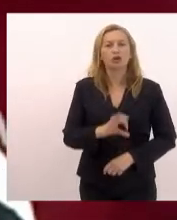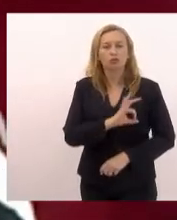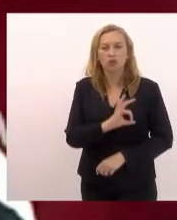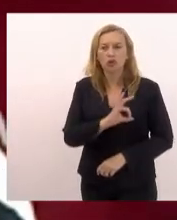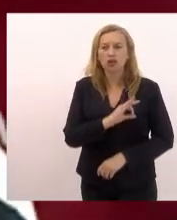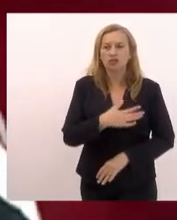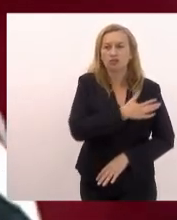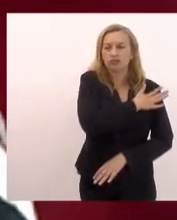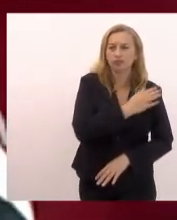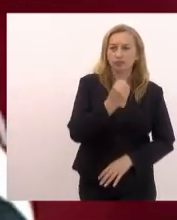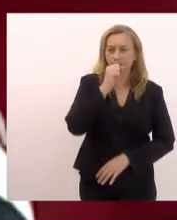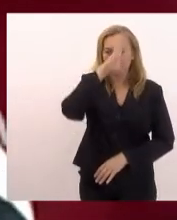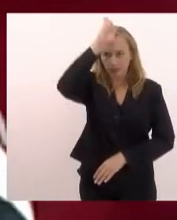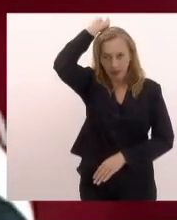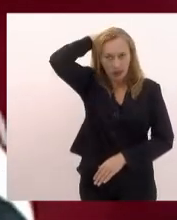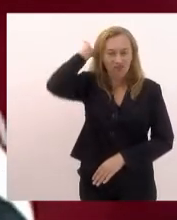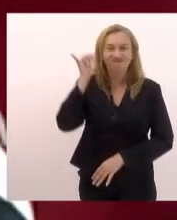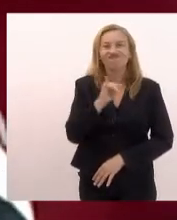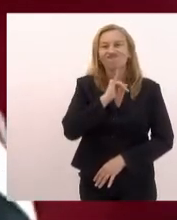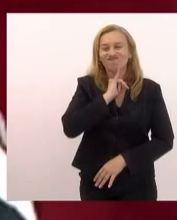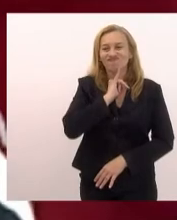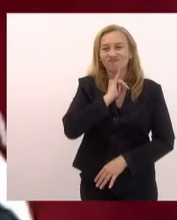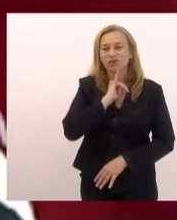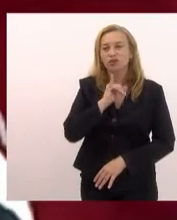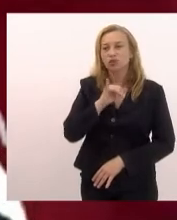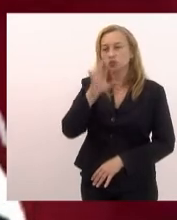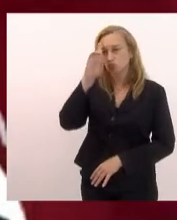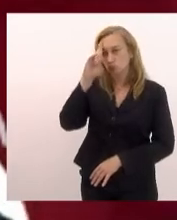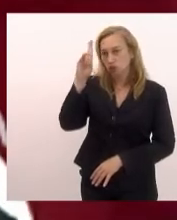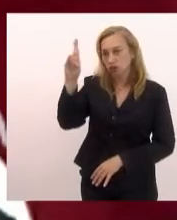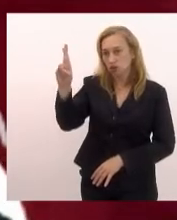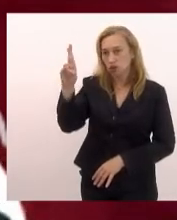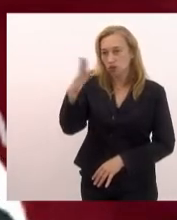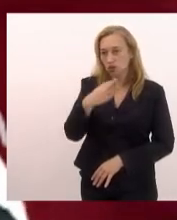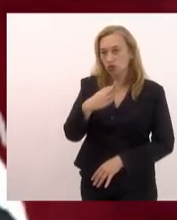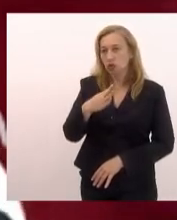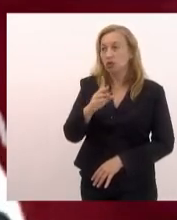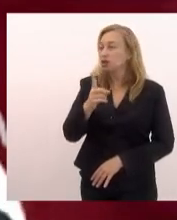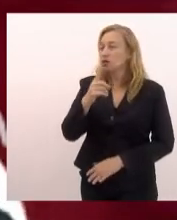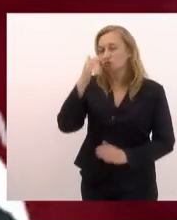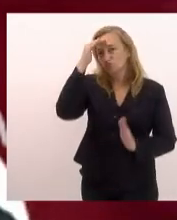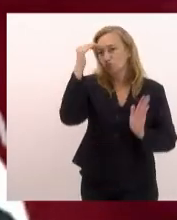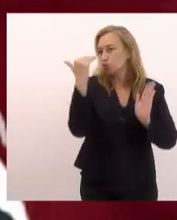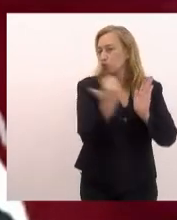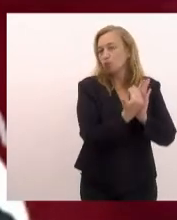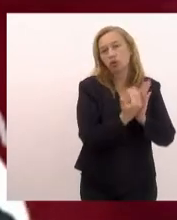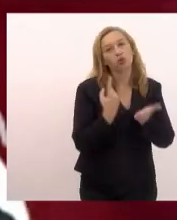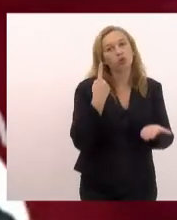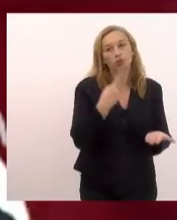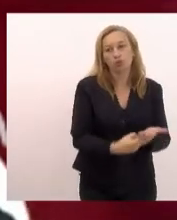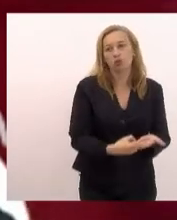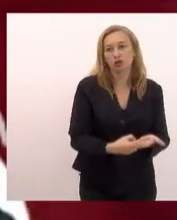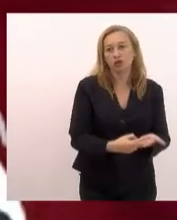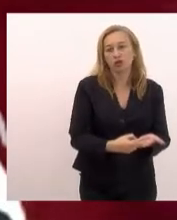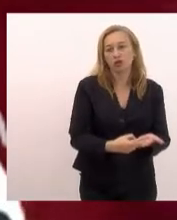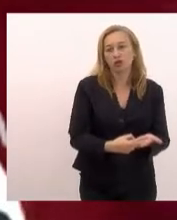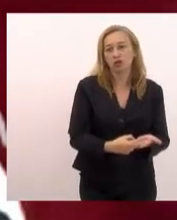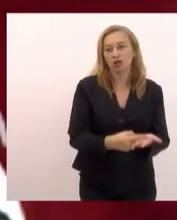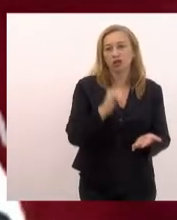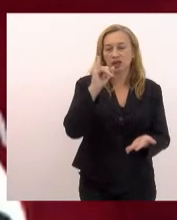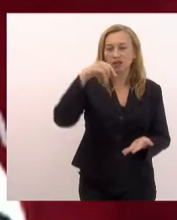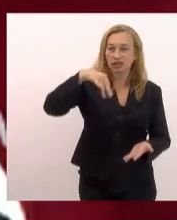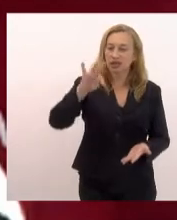Corpo de Bombeiros, infelizmente, Vossa Excelência não cumpriu o compromisso da integralidade,